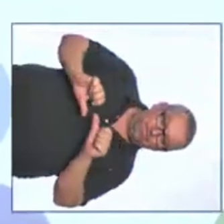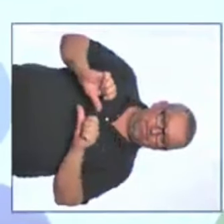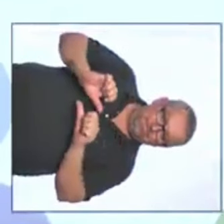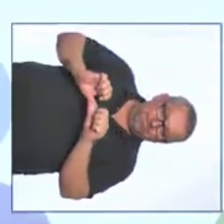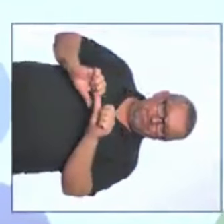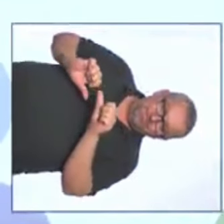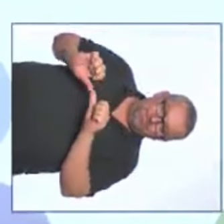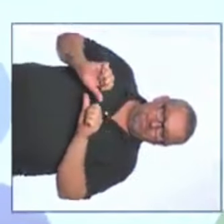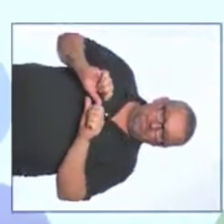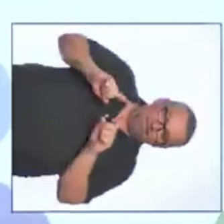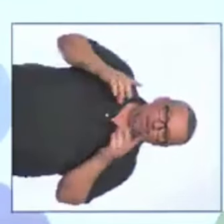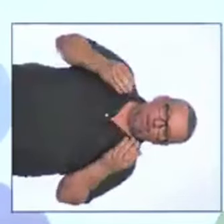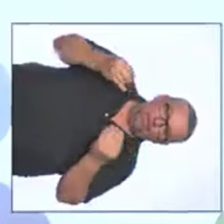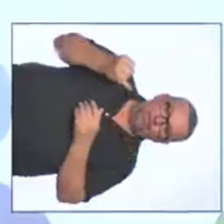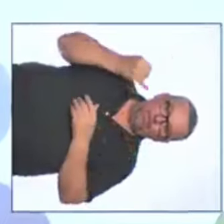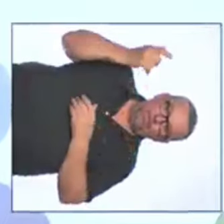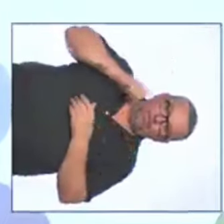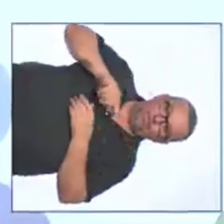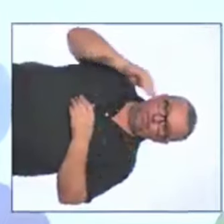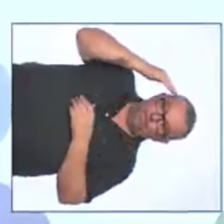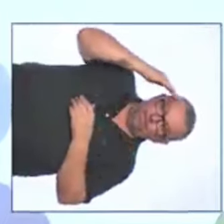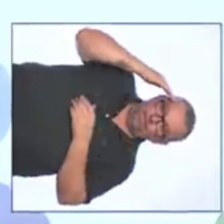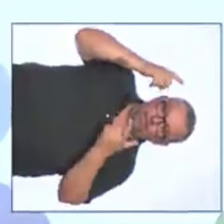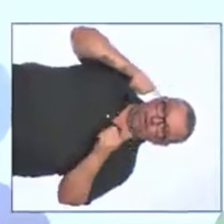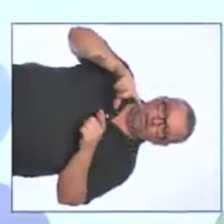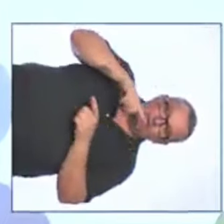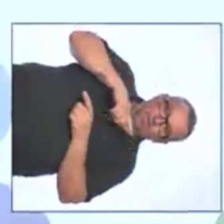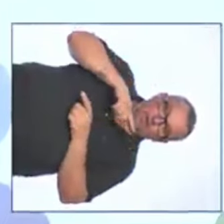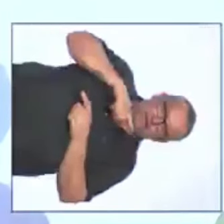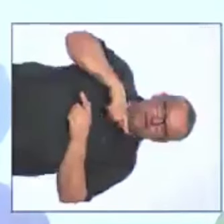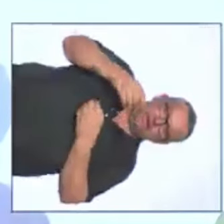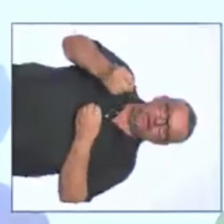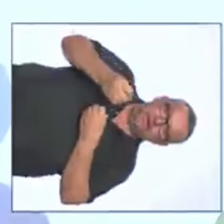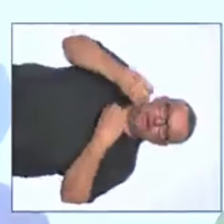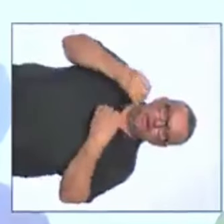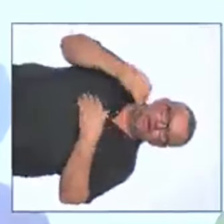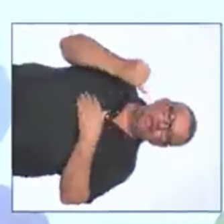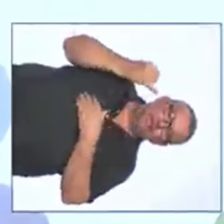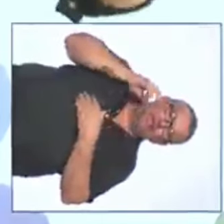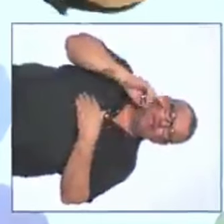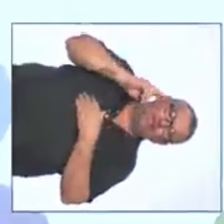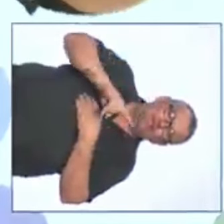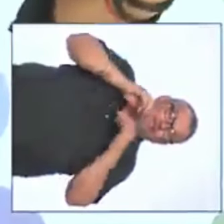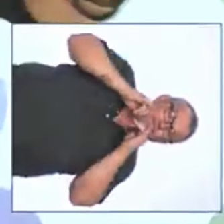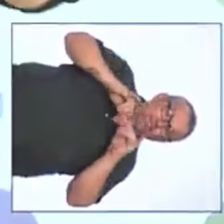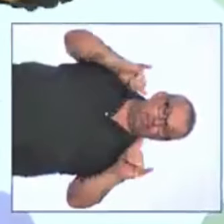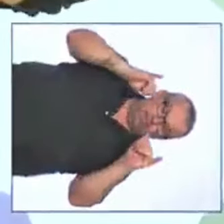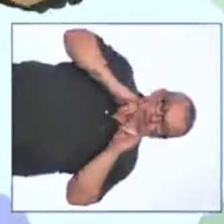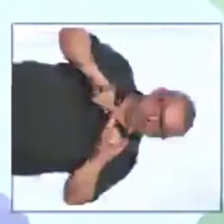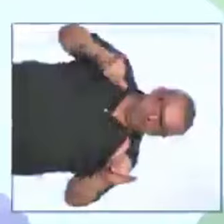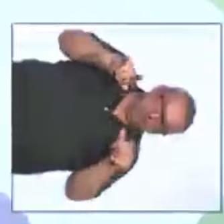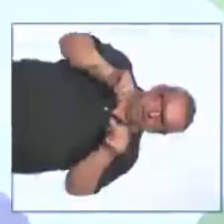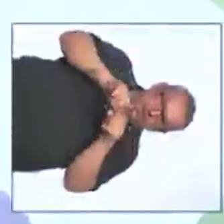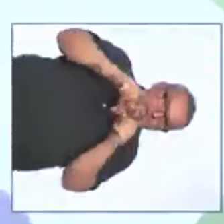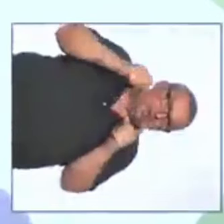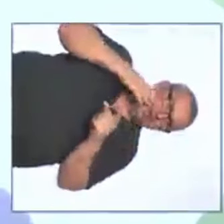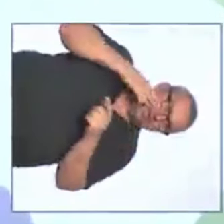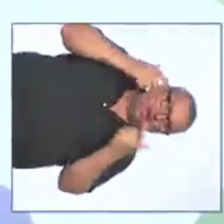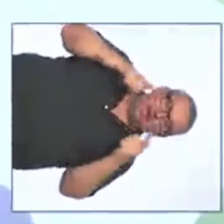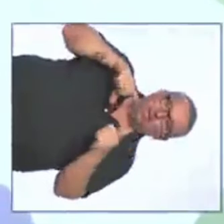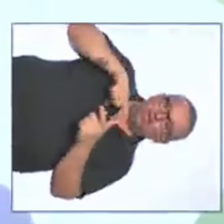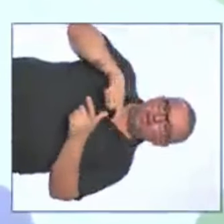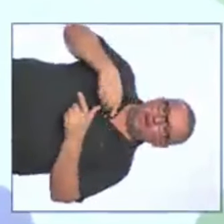né então é muito importante a gente entender da onde vem esses dados é importante quando a gente vê uma matéria que tem essas informações a gente saber da